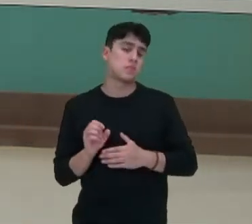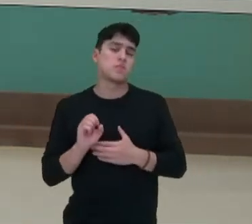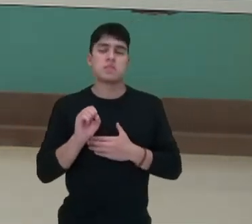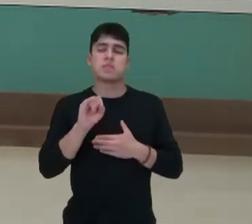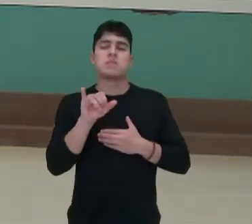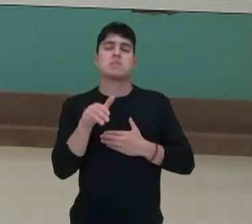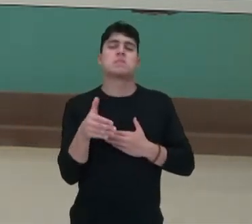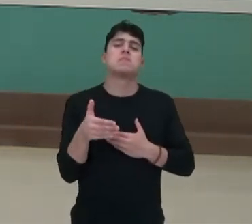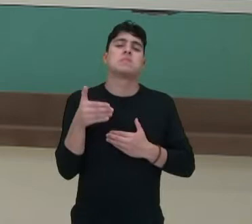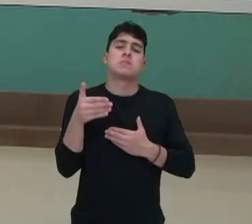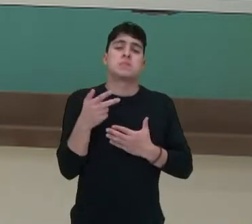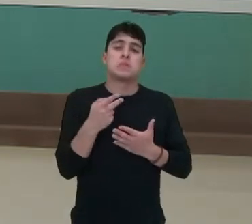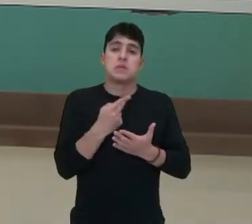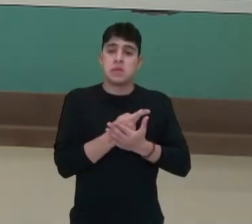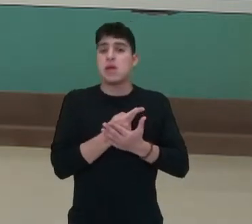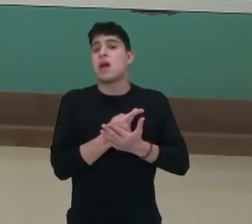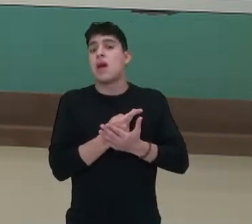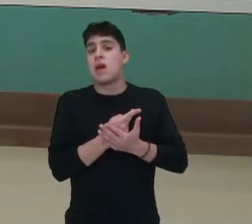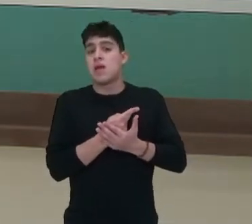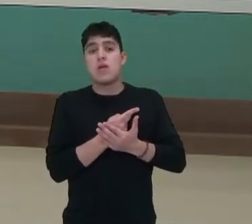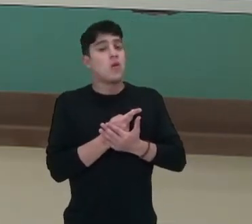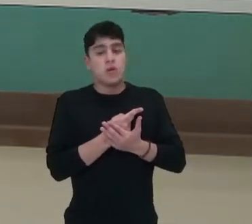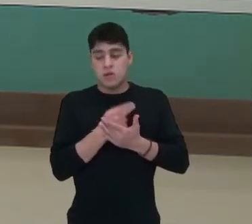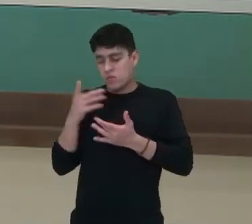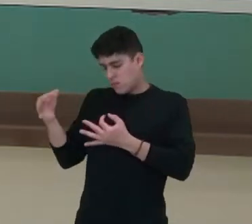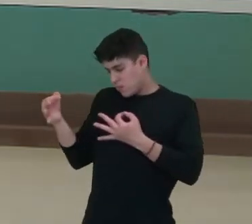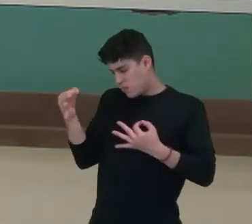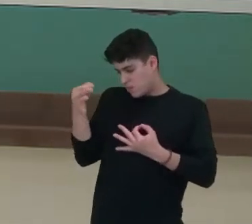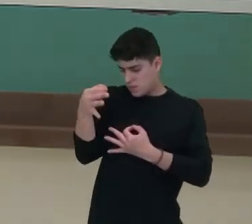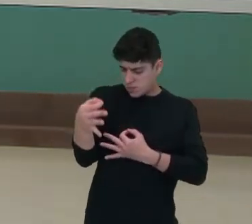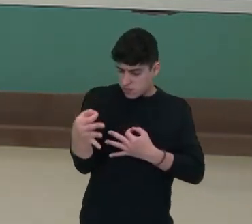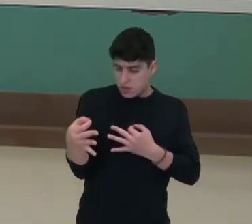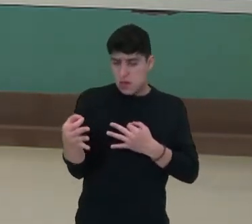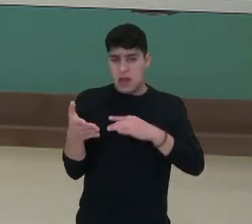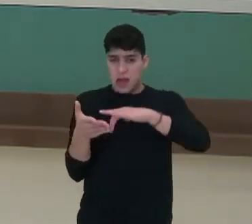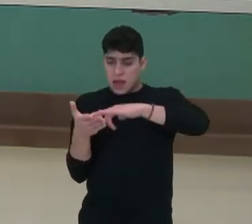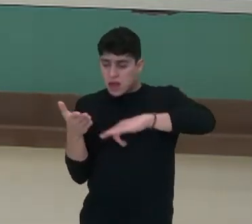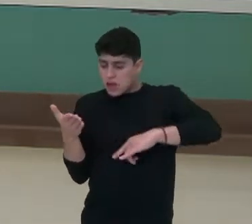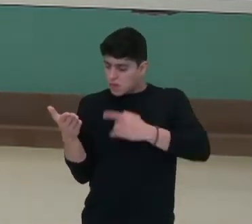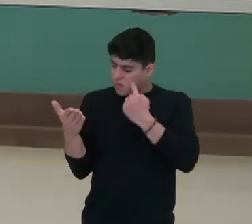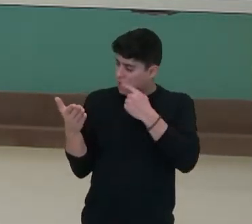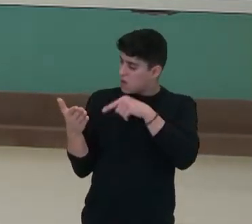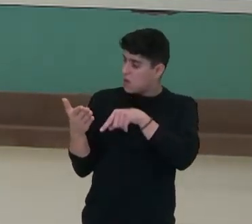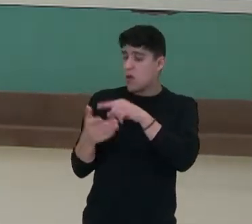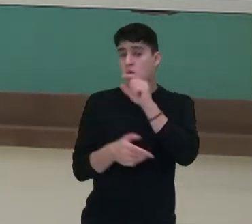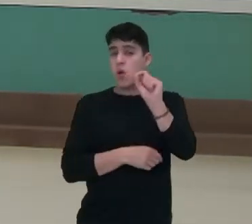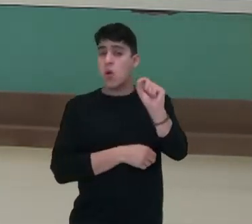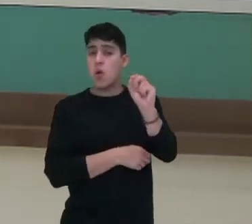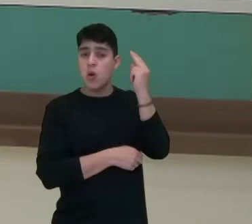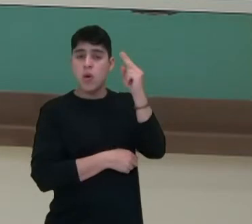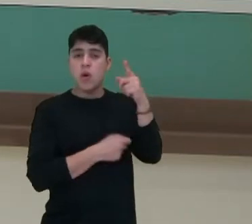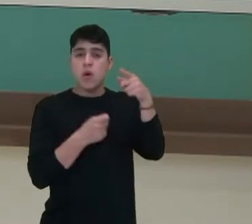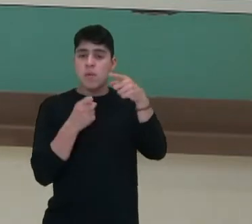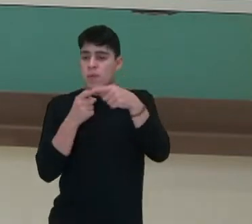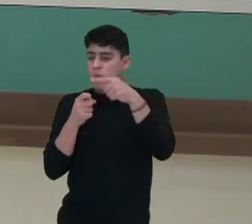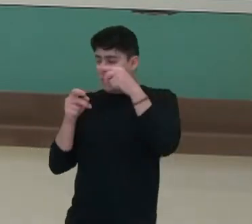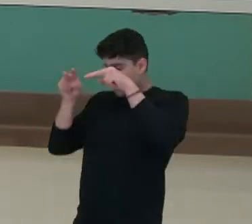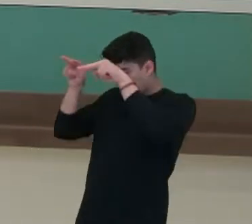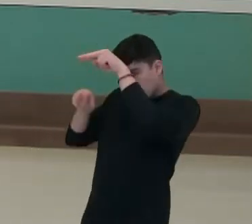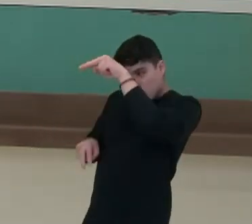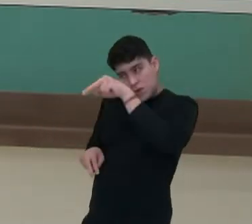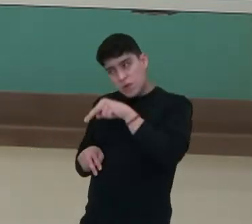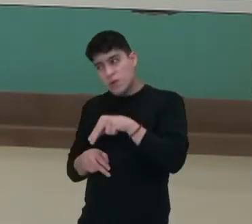vai indicar nesse exame ou tendo esse contato com o médico, porque ele vai fazer alguns